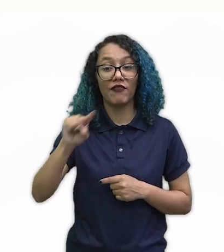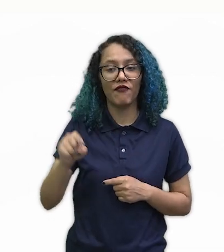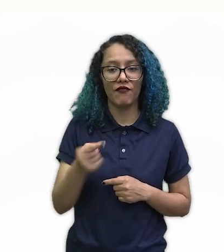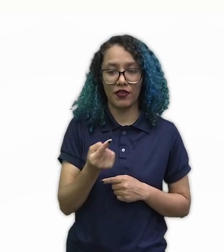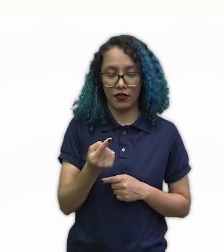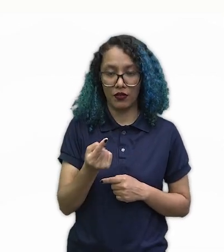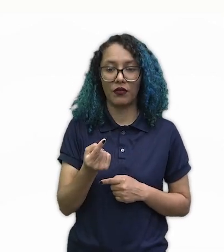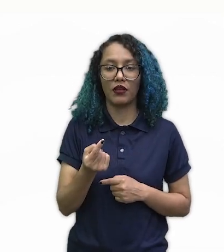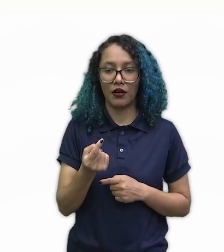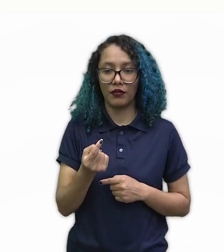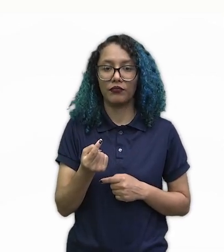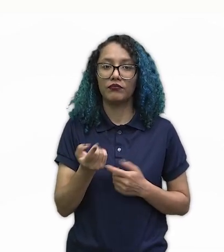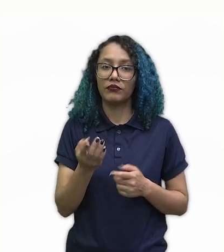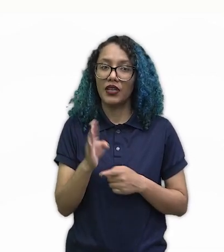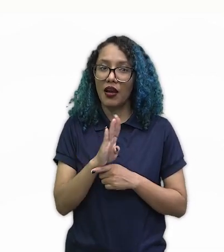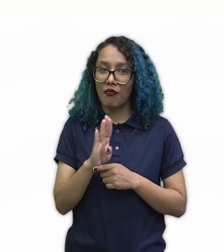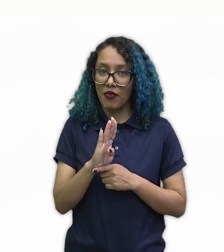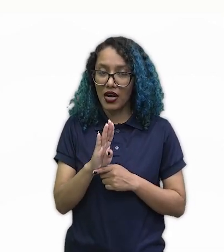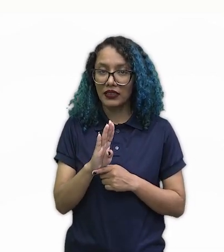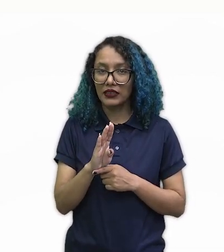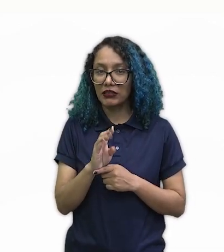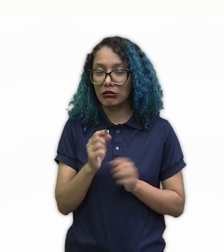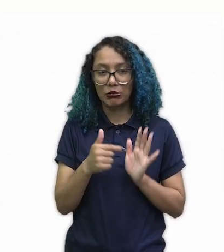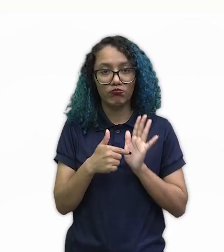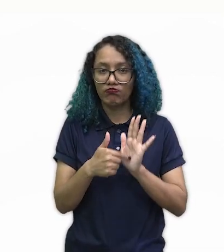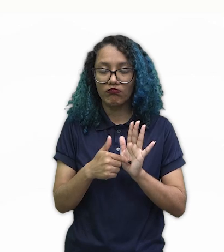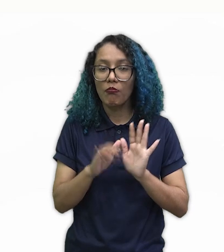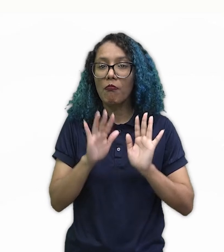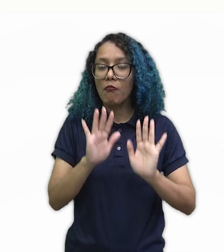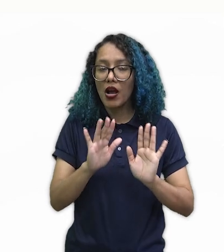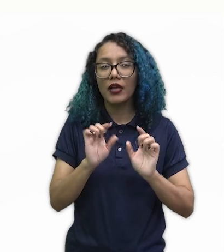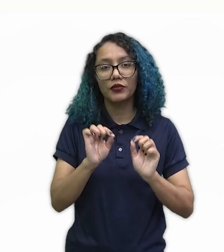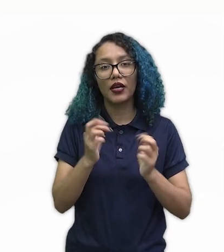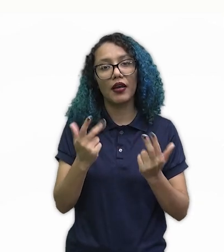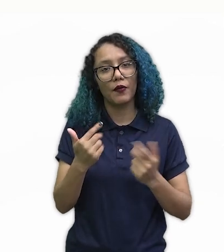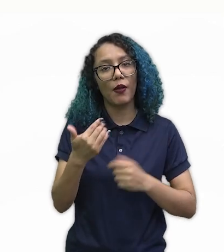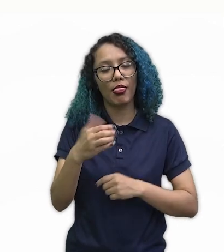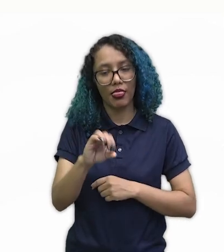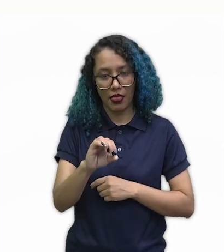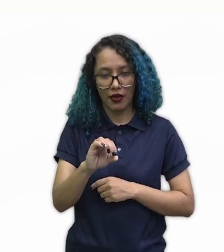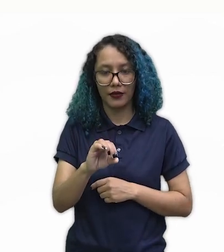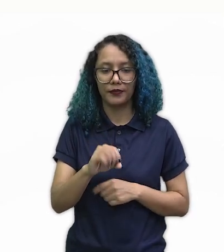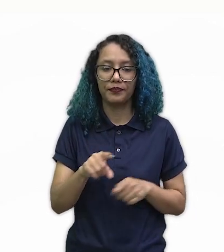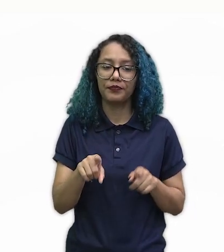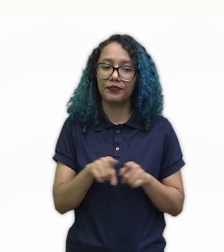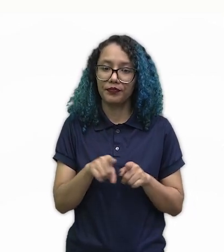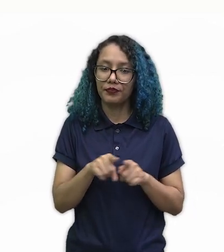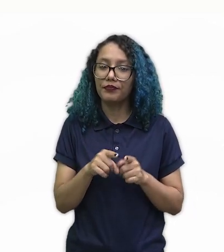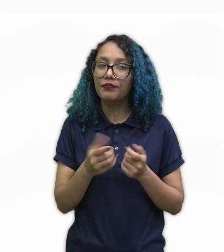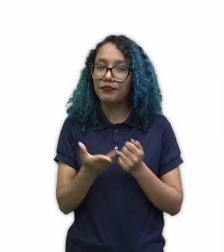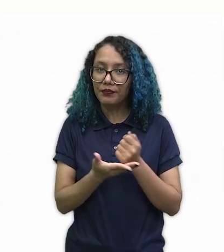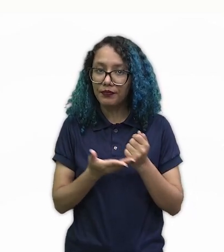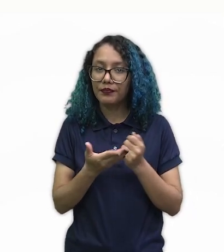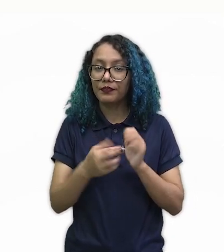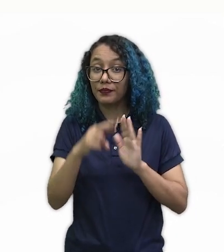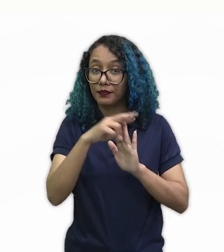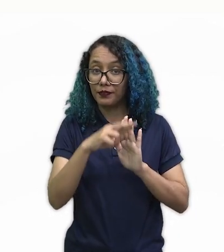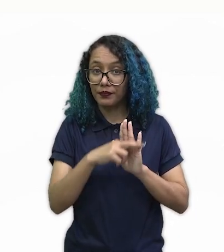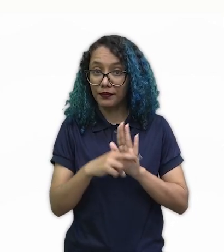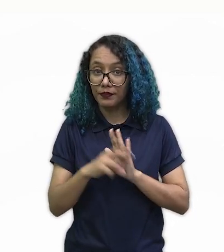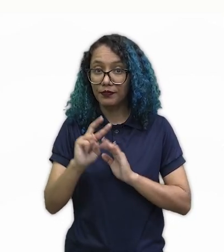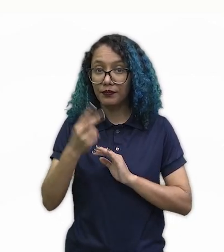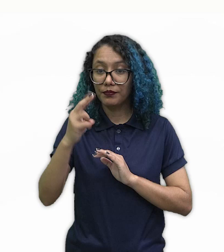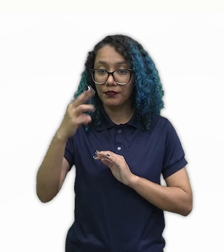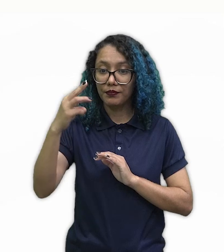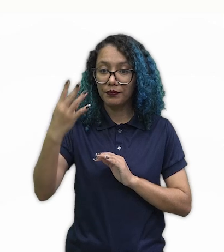a nossa base, embora não apareça, ela é igual a 10. E pela regrinha da potência,